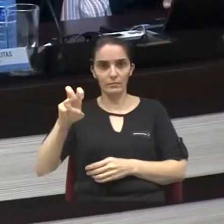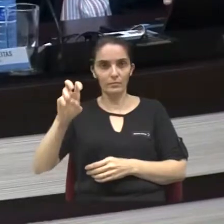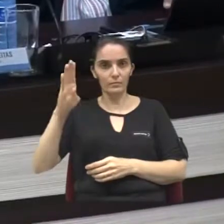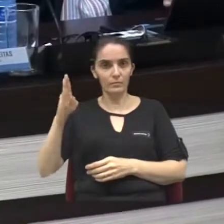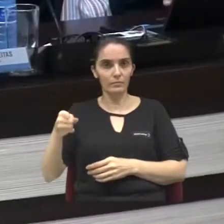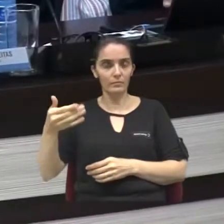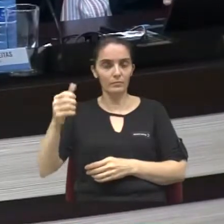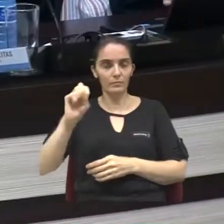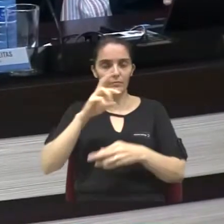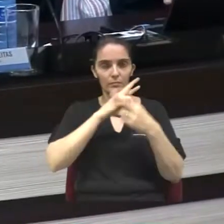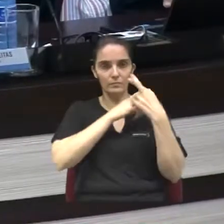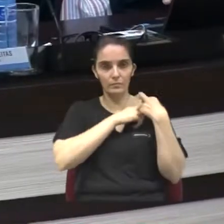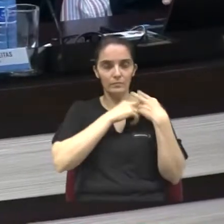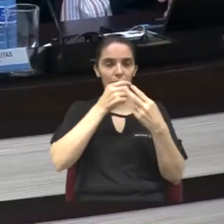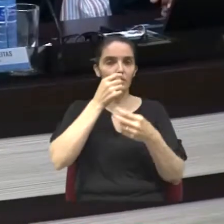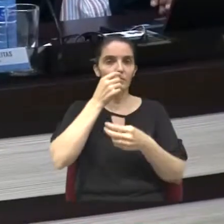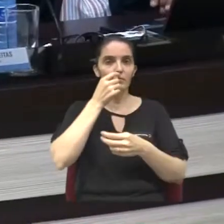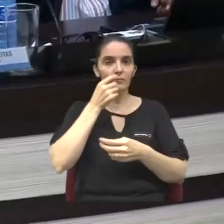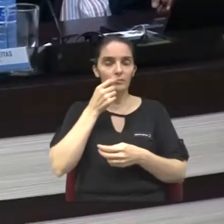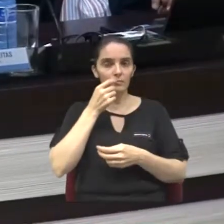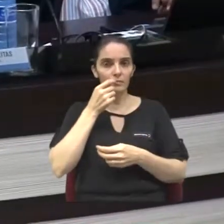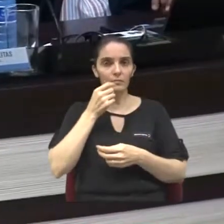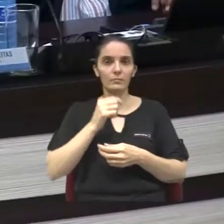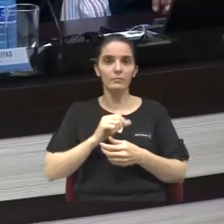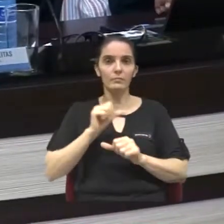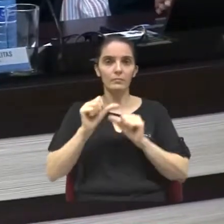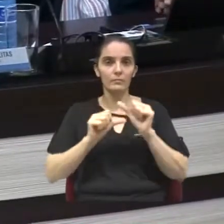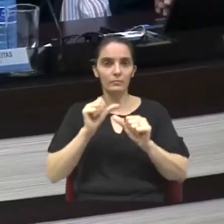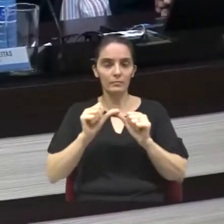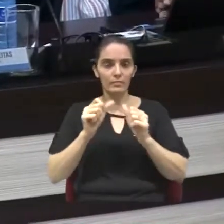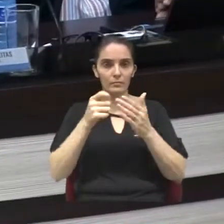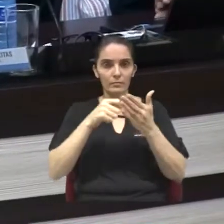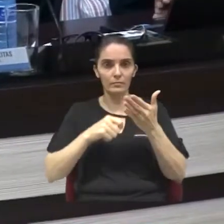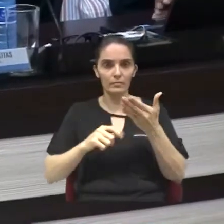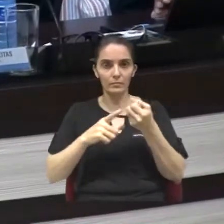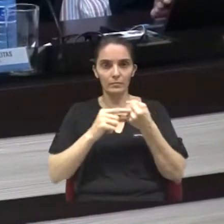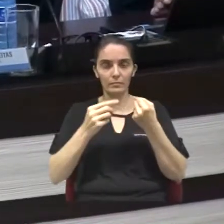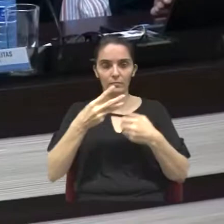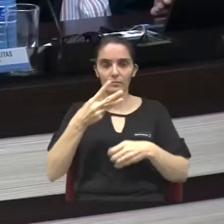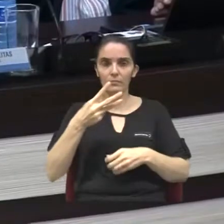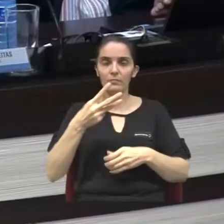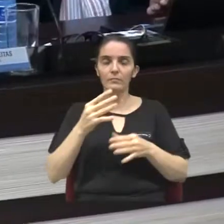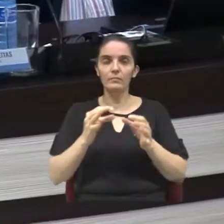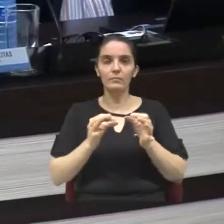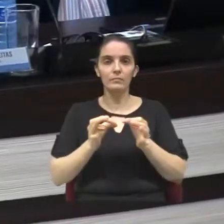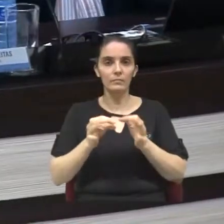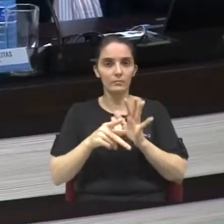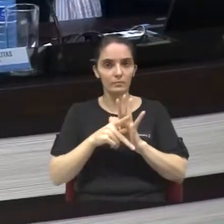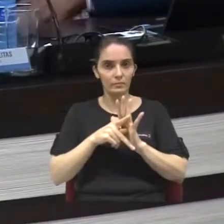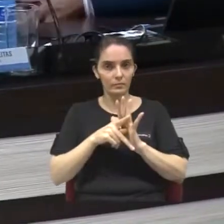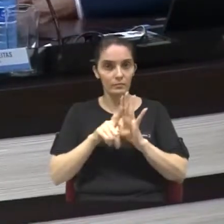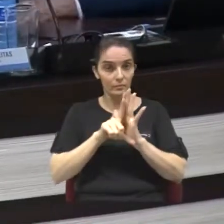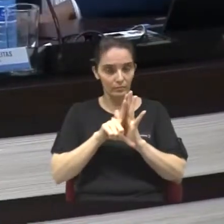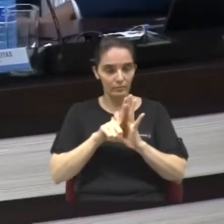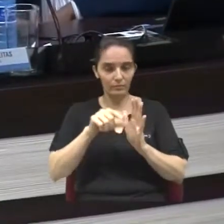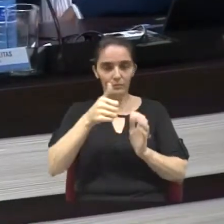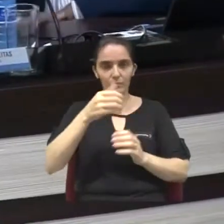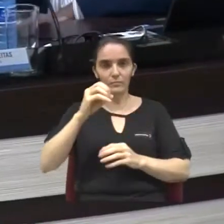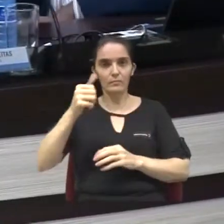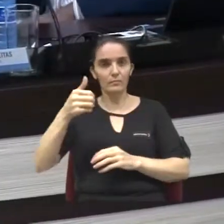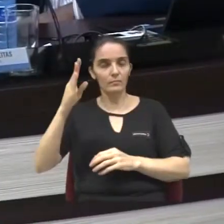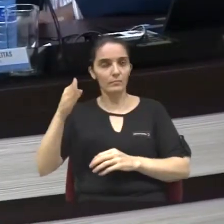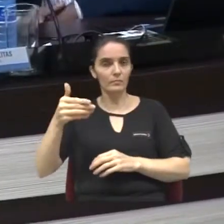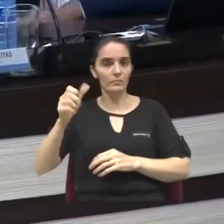4.745/18, de autoria do vereador Estevão Nogueira, que modifica a redação do artigo 3º do projeto de lei